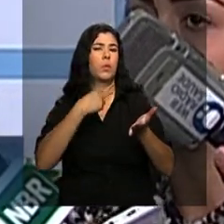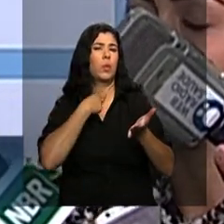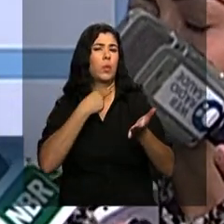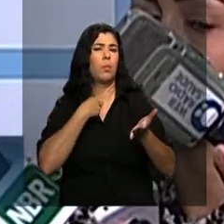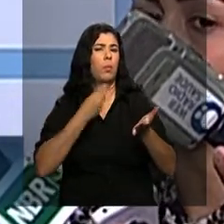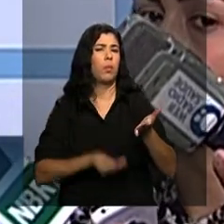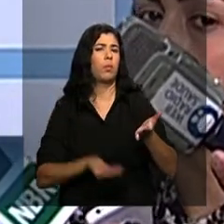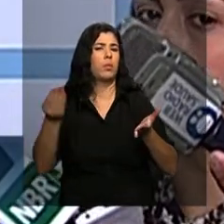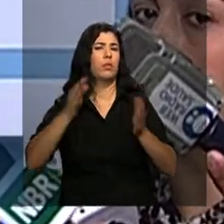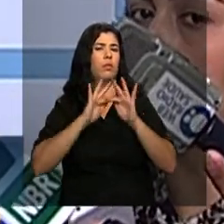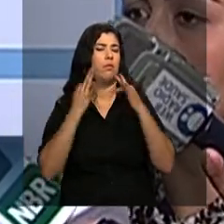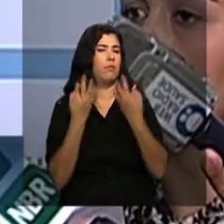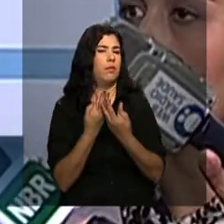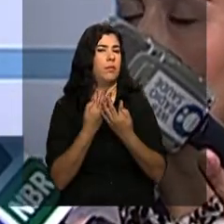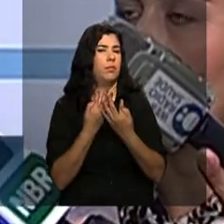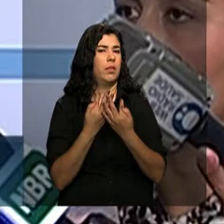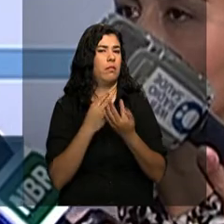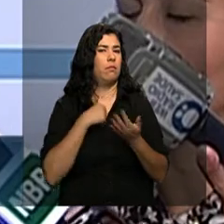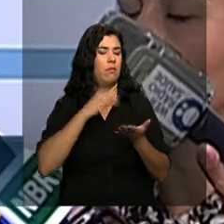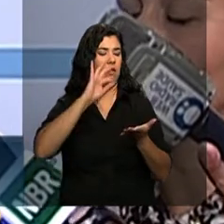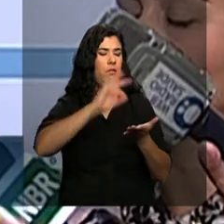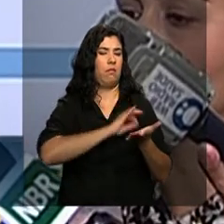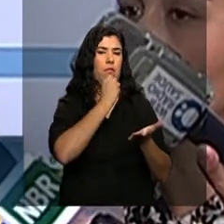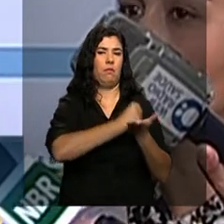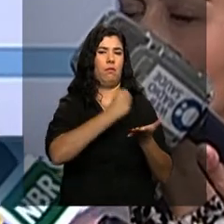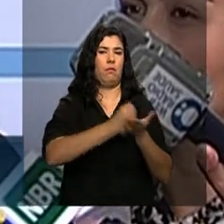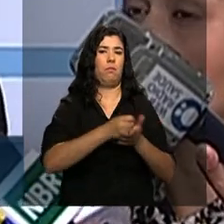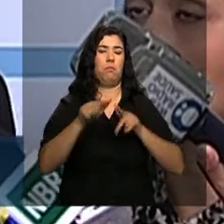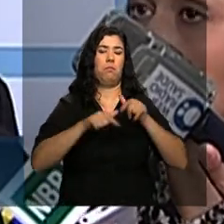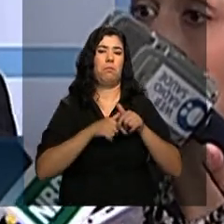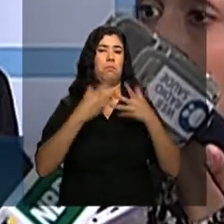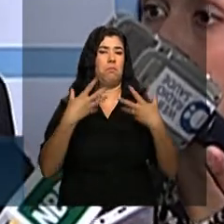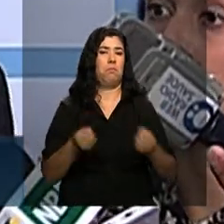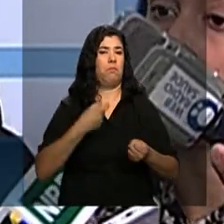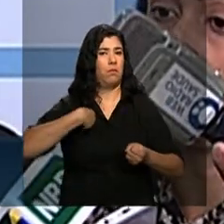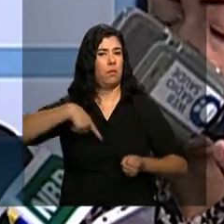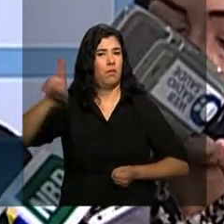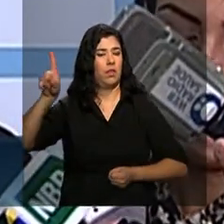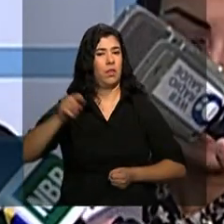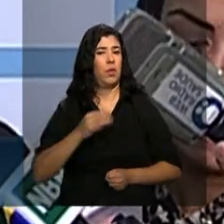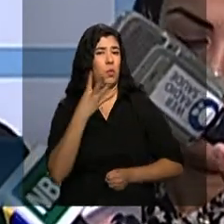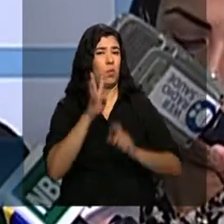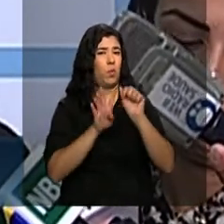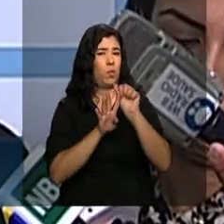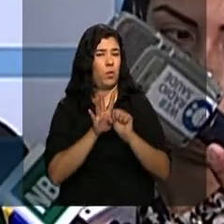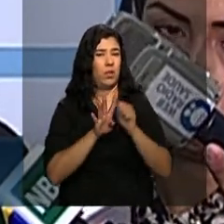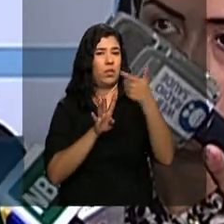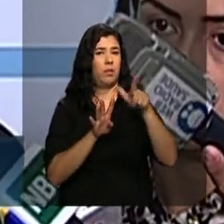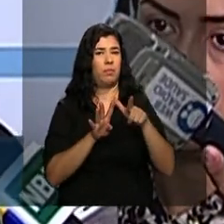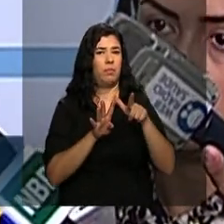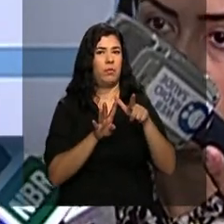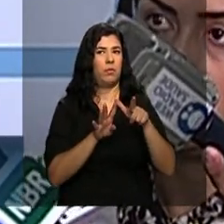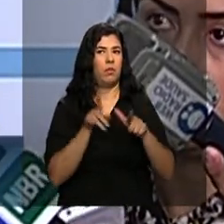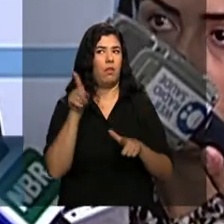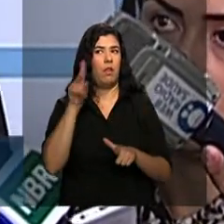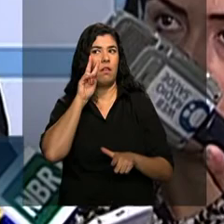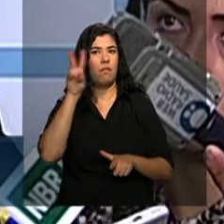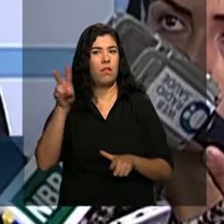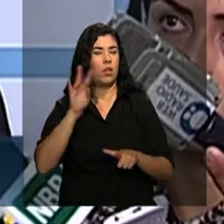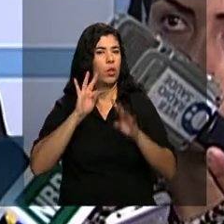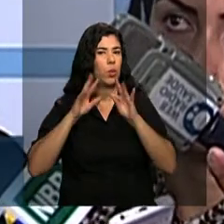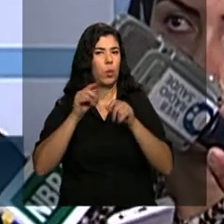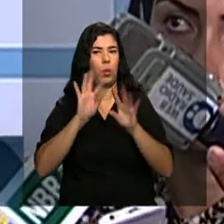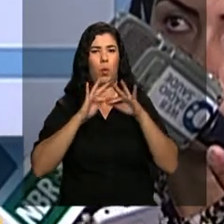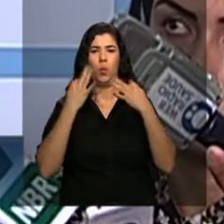com ele. Ele assina um contrato de trabalho. Ele aceita e vai. 4 meses depois, ele aparece com a família inteira, com a sogra,